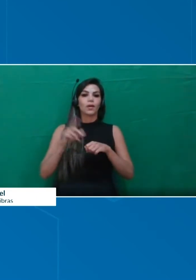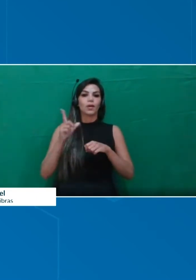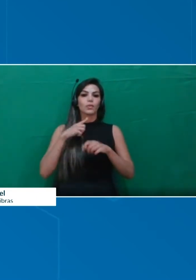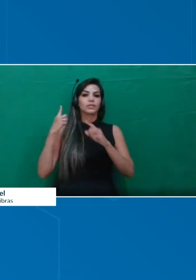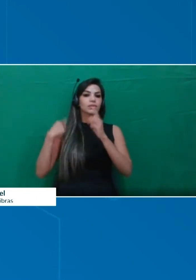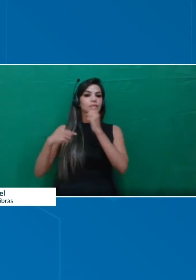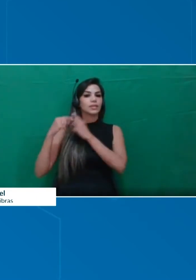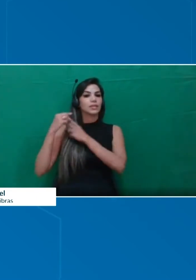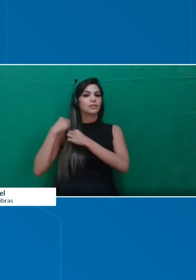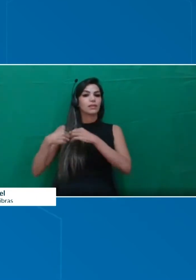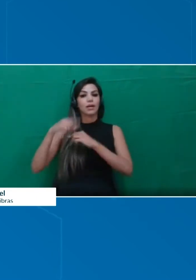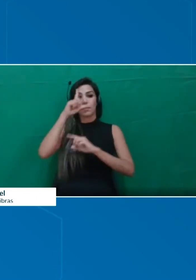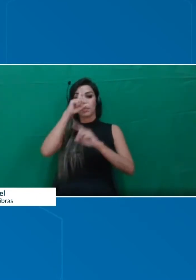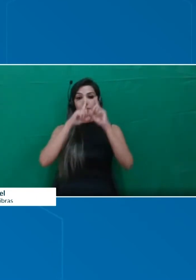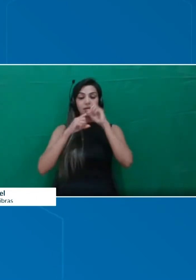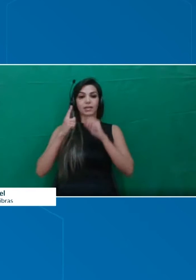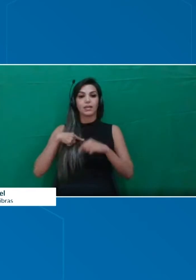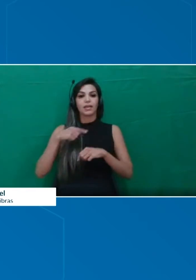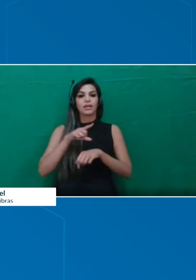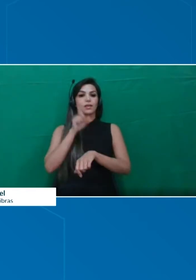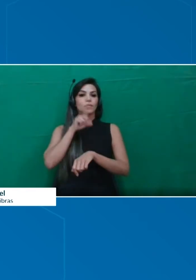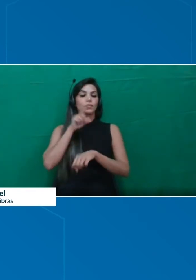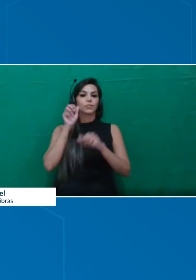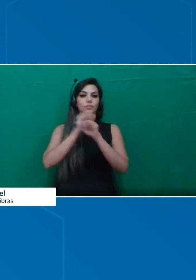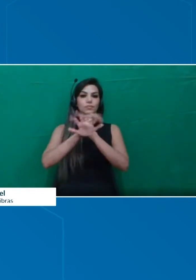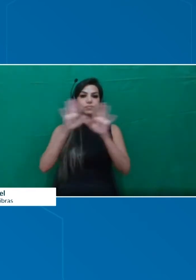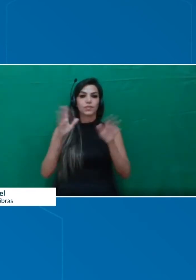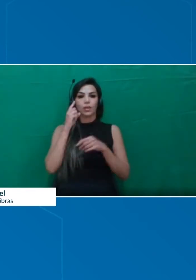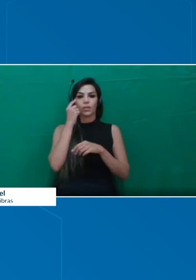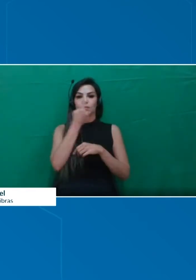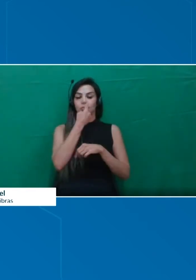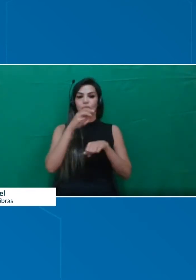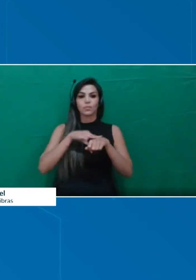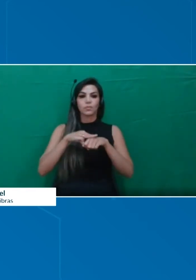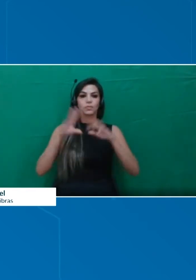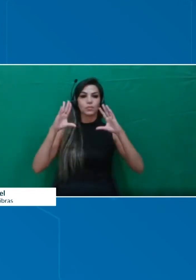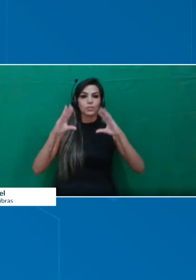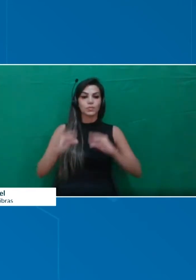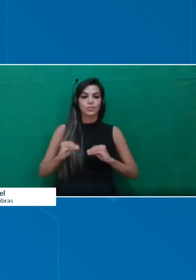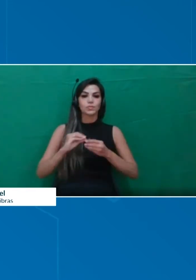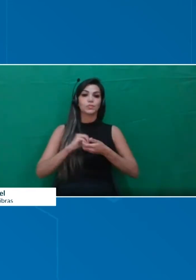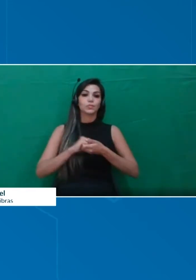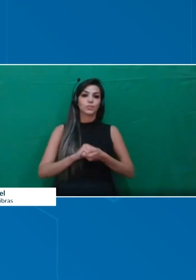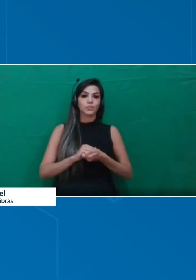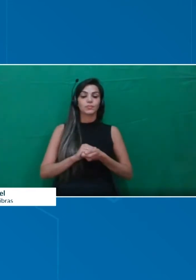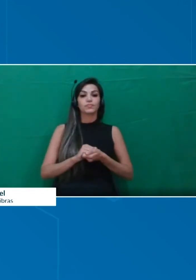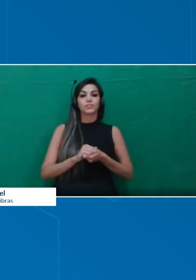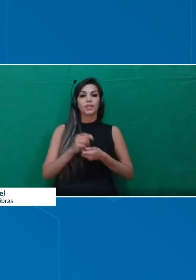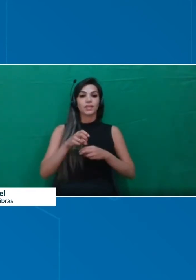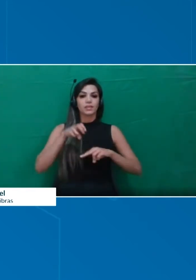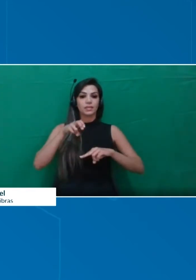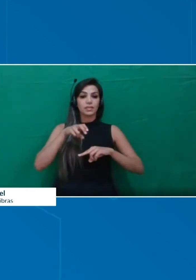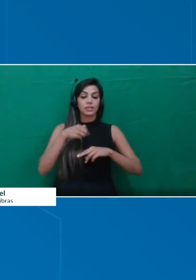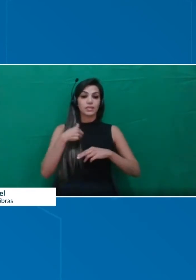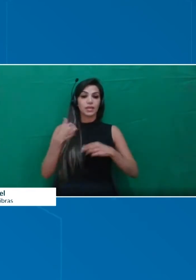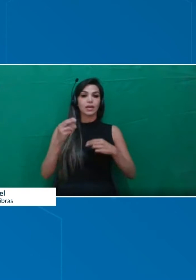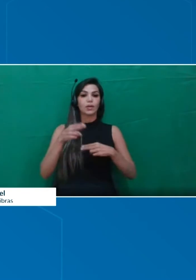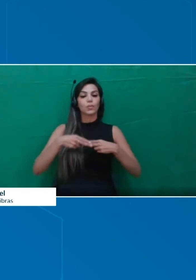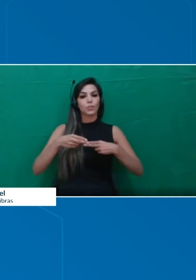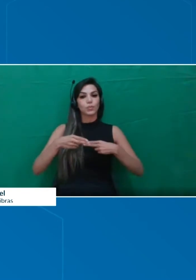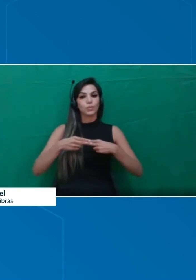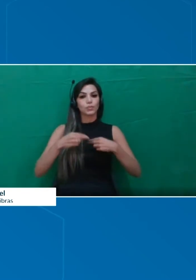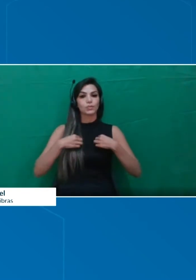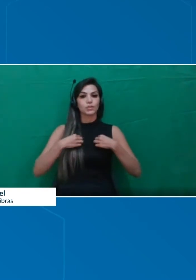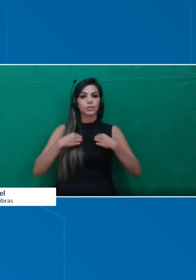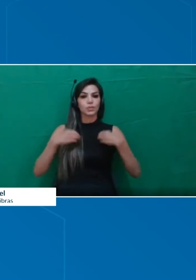loiras, a cor da pele é morena clara, os olhos castanhos escuros. A Sara está vestindo uma blusa